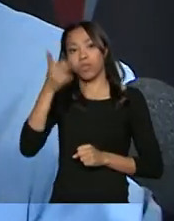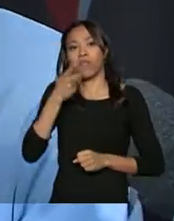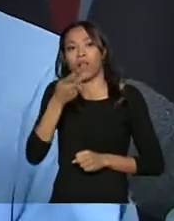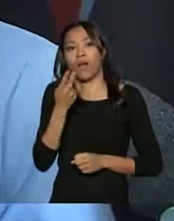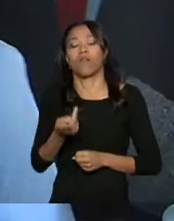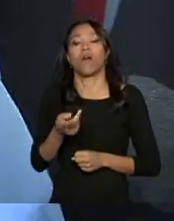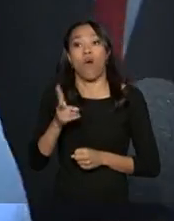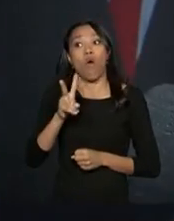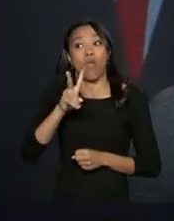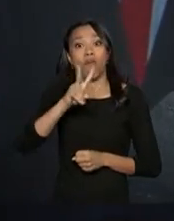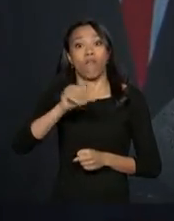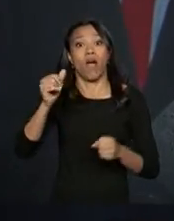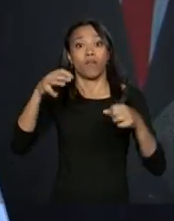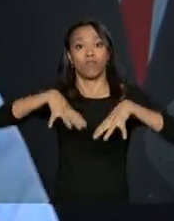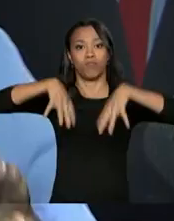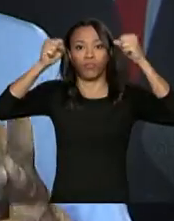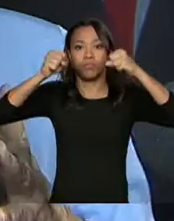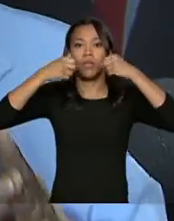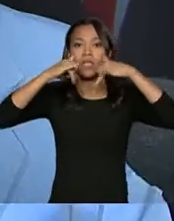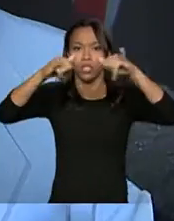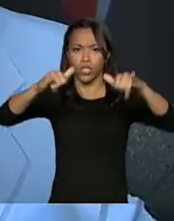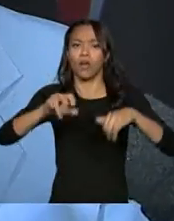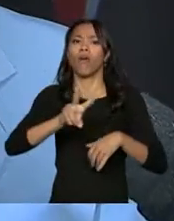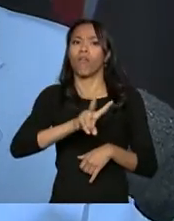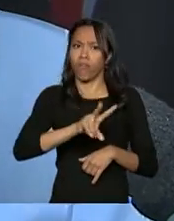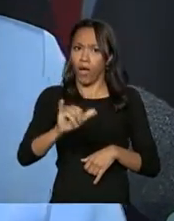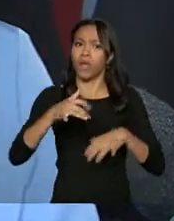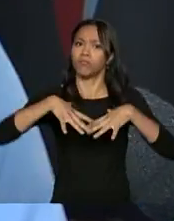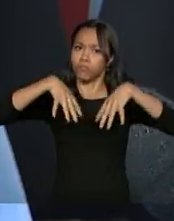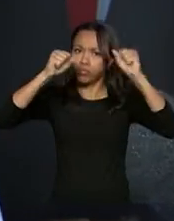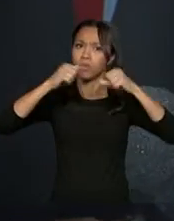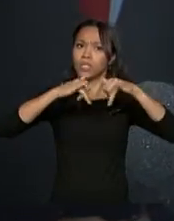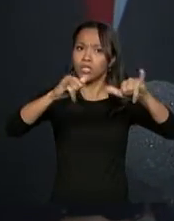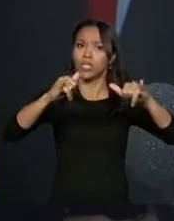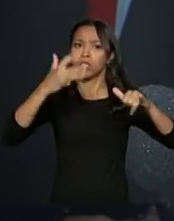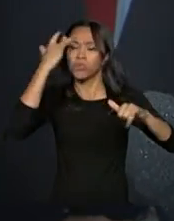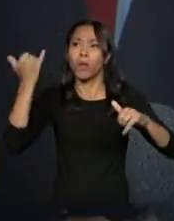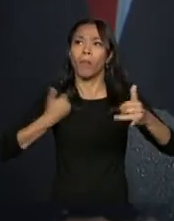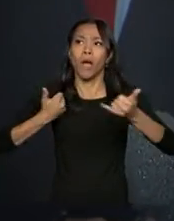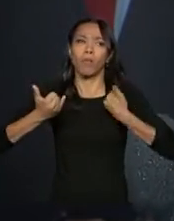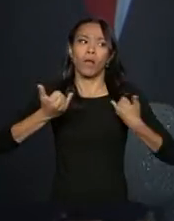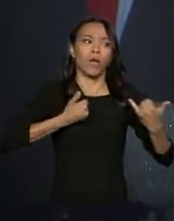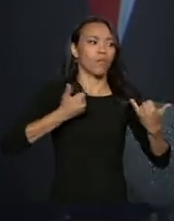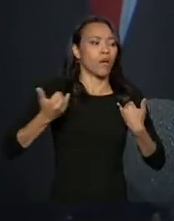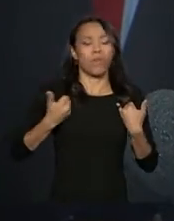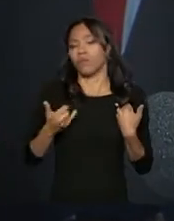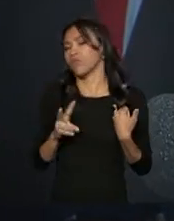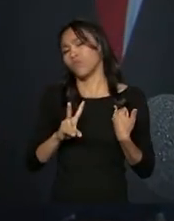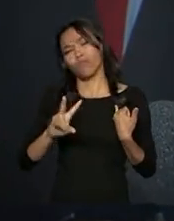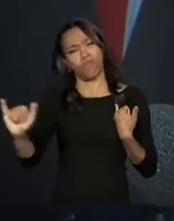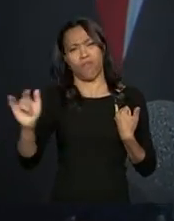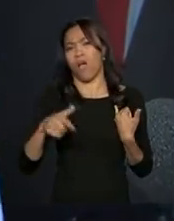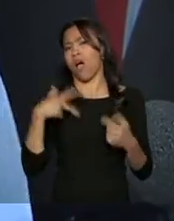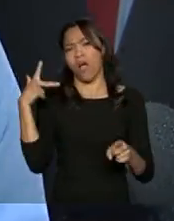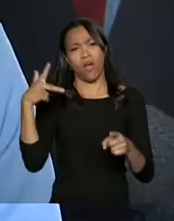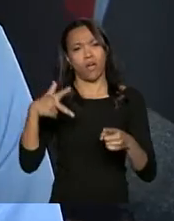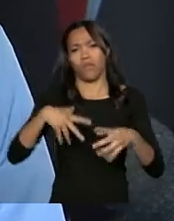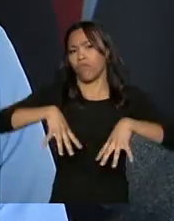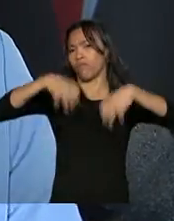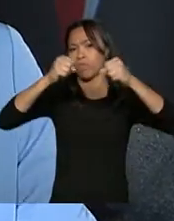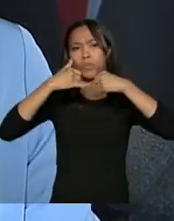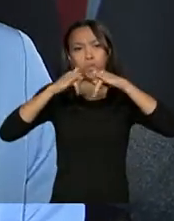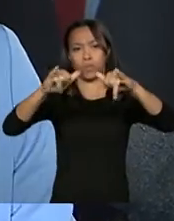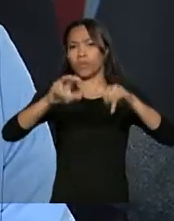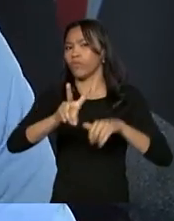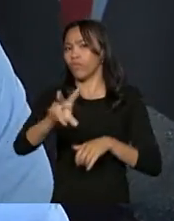faltar energia elétrica, vai faltar energia elétrica. Não vai faltar energia elétrica, não vai faltar energia